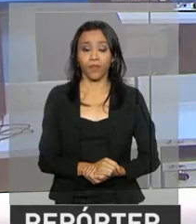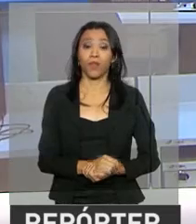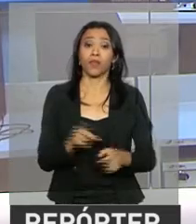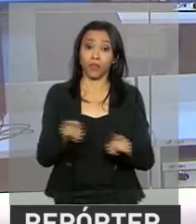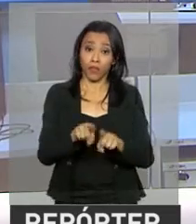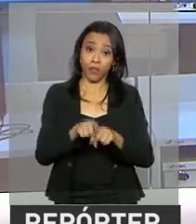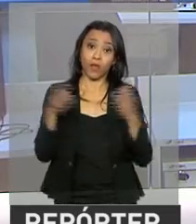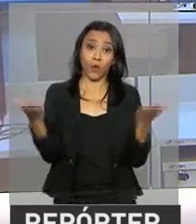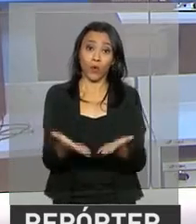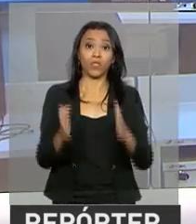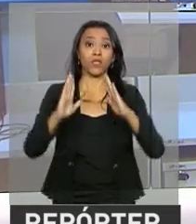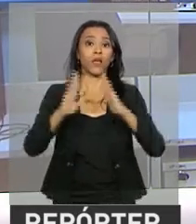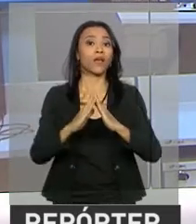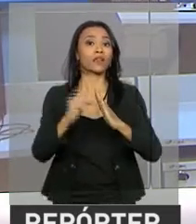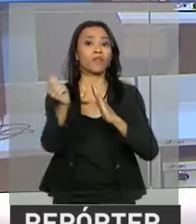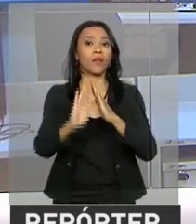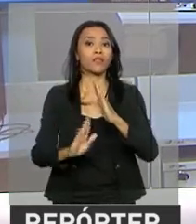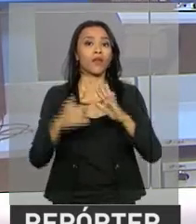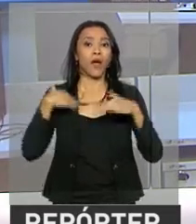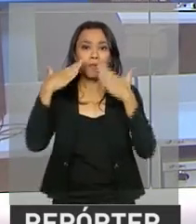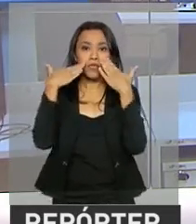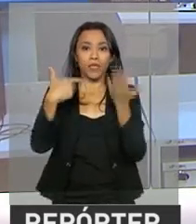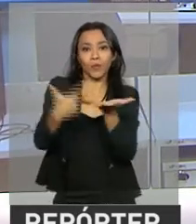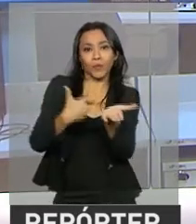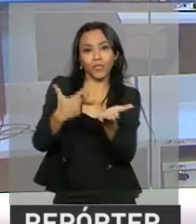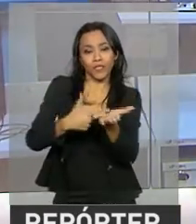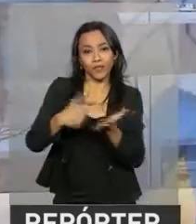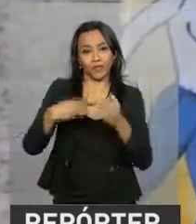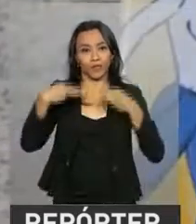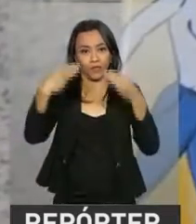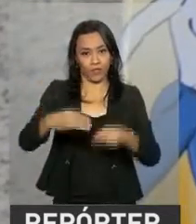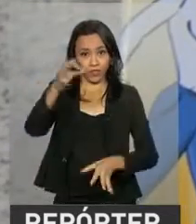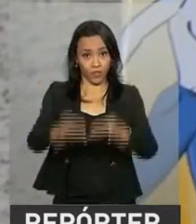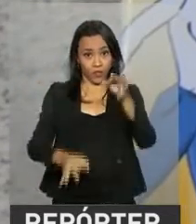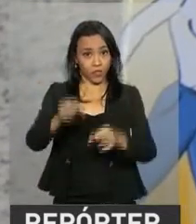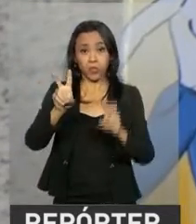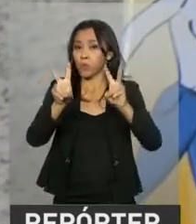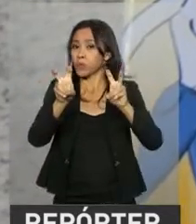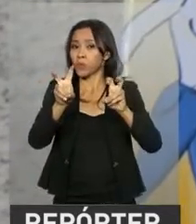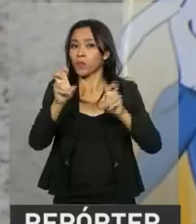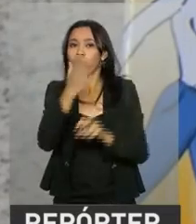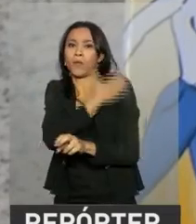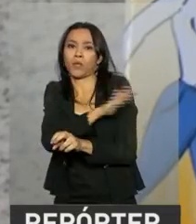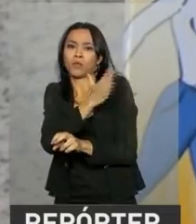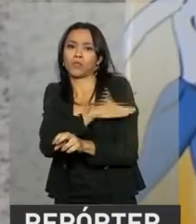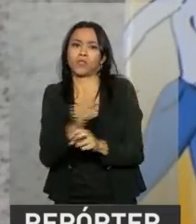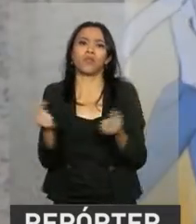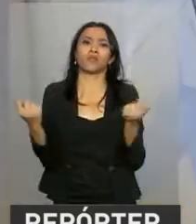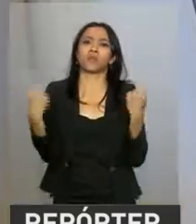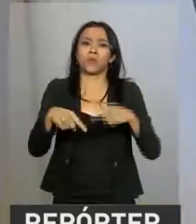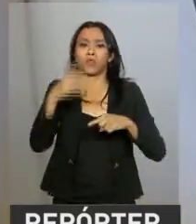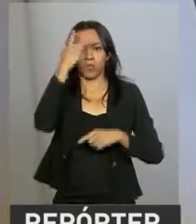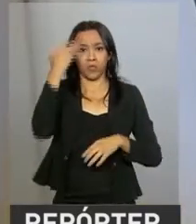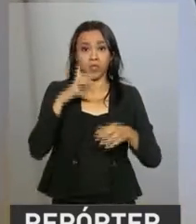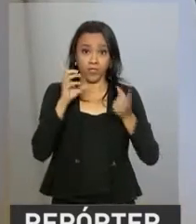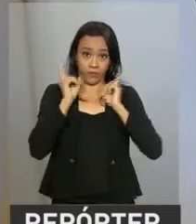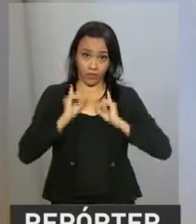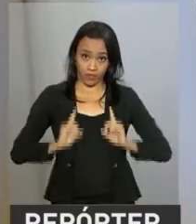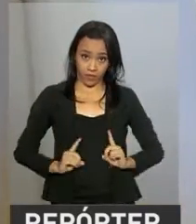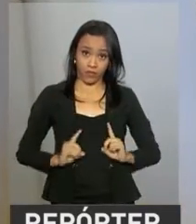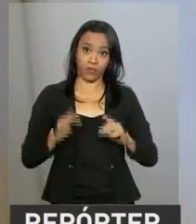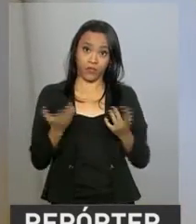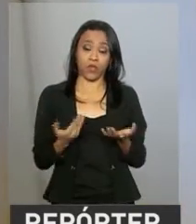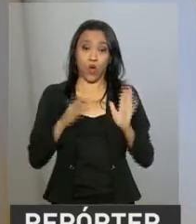Também hoje na Casa Brasil foi apresentada uma cartilha do Ministério da Justiça sobre o enfrentamento ao preconceito em relação à pessoa com